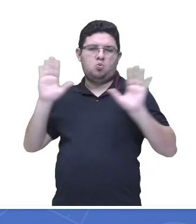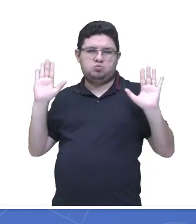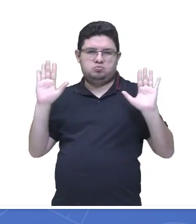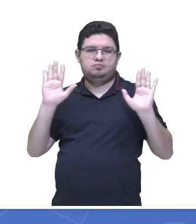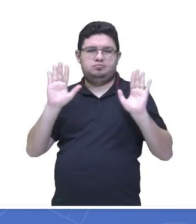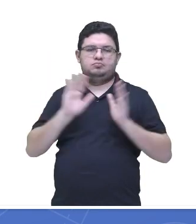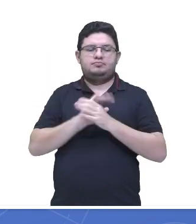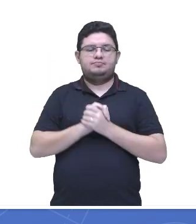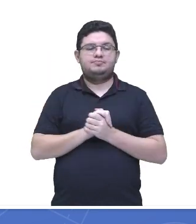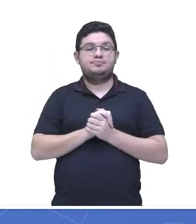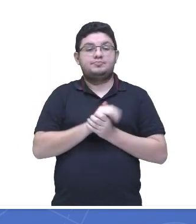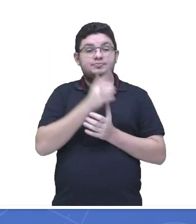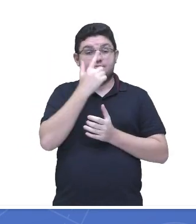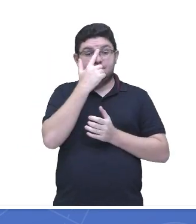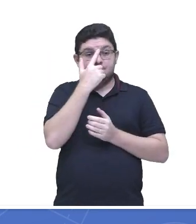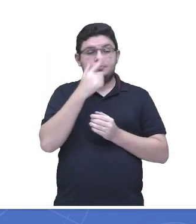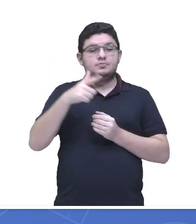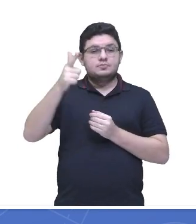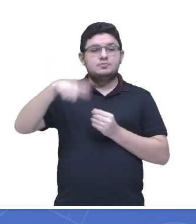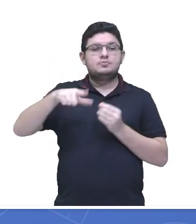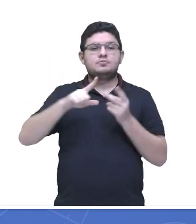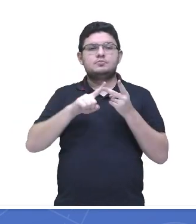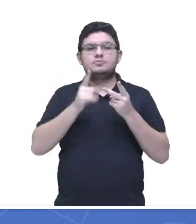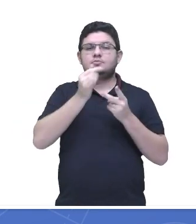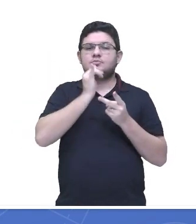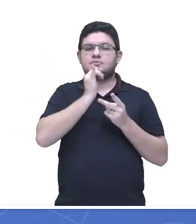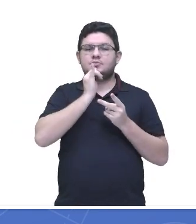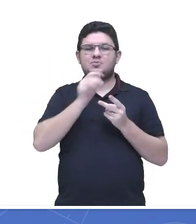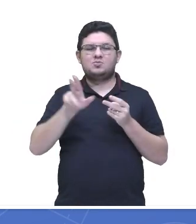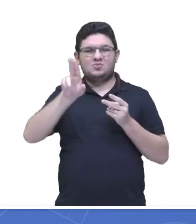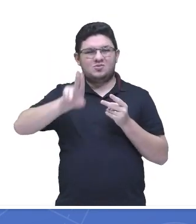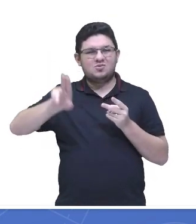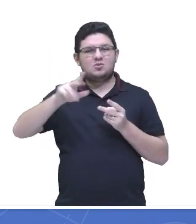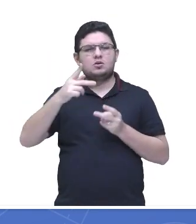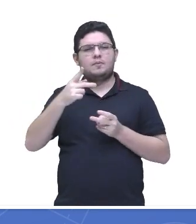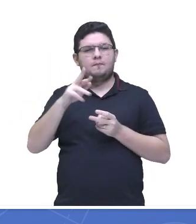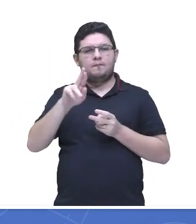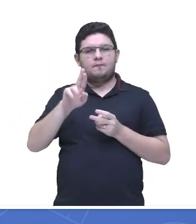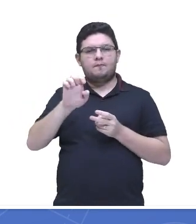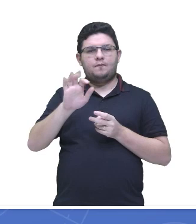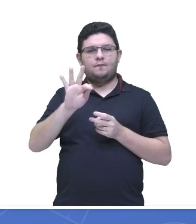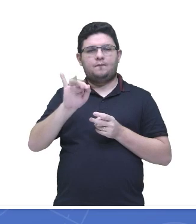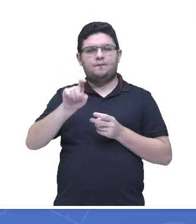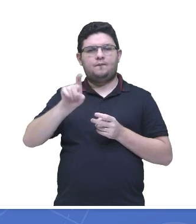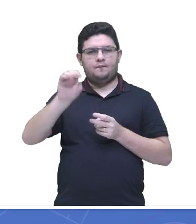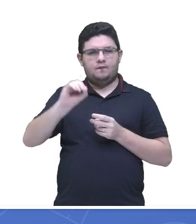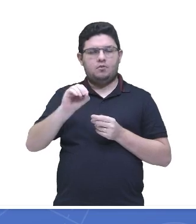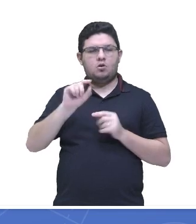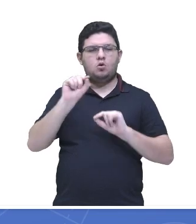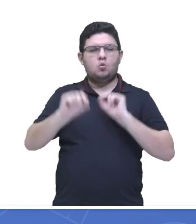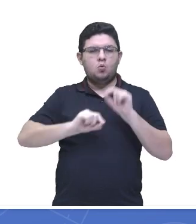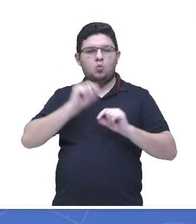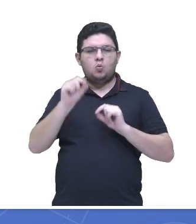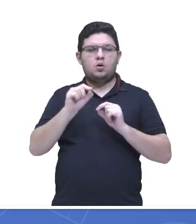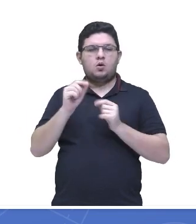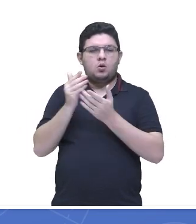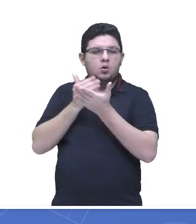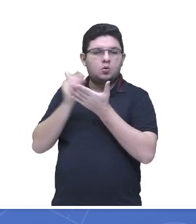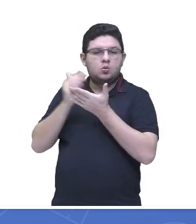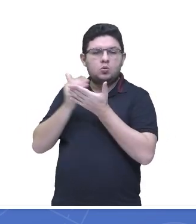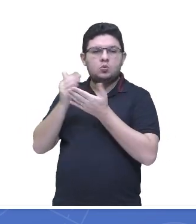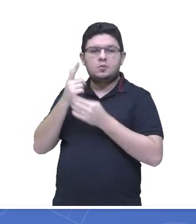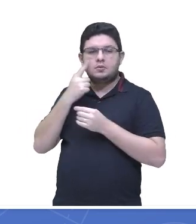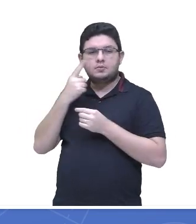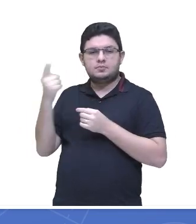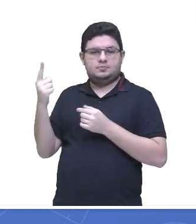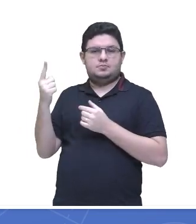com a utilização ainda destes prefixos que eu vou adicionar onde mesmo, gente? No início